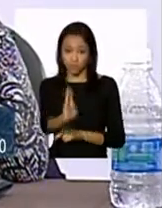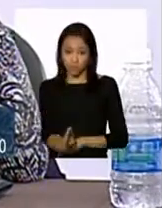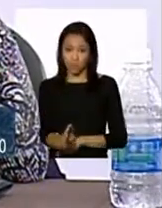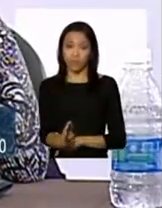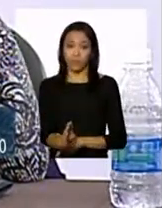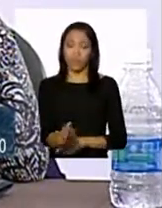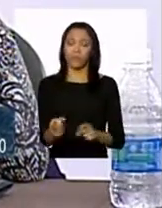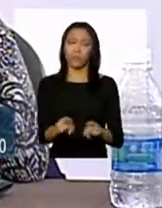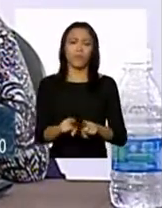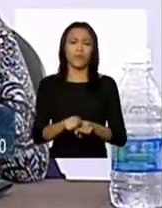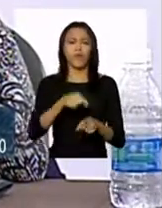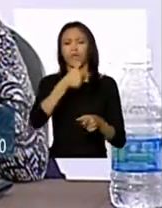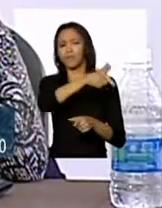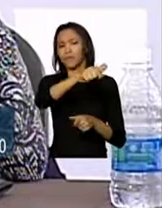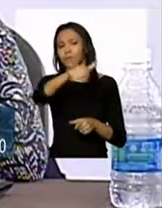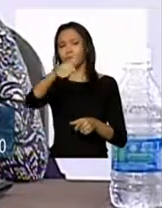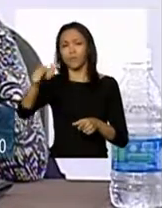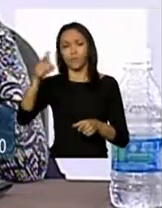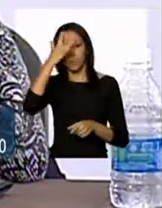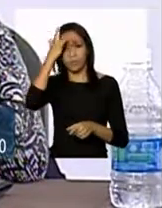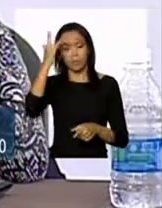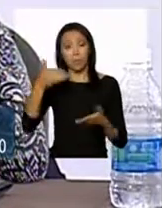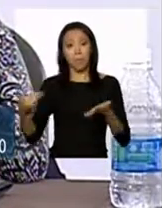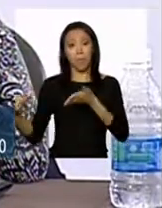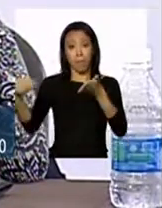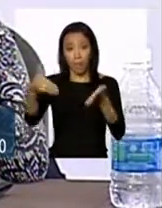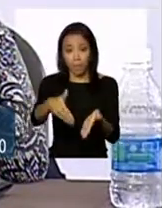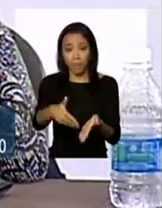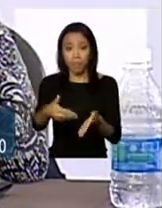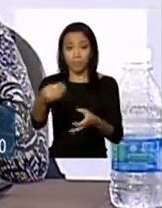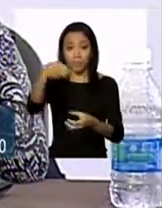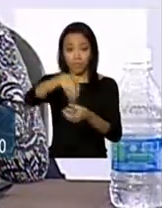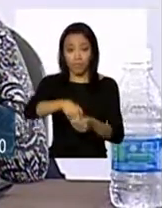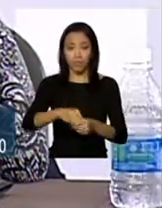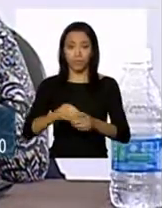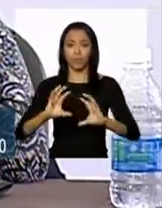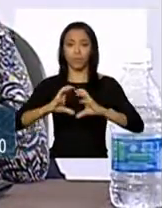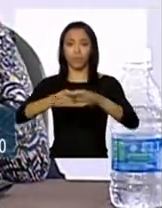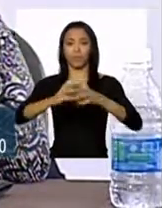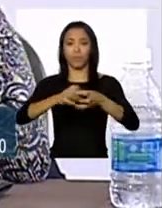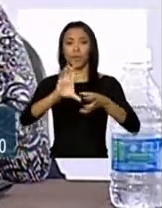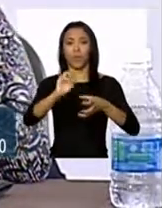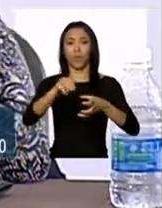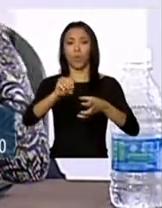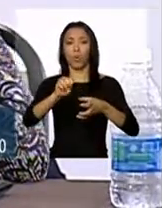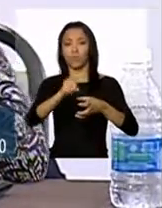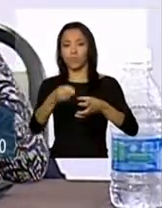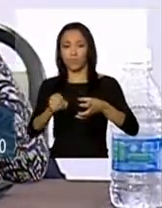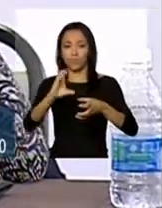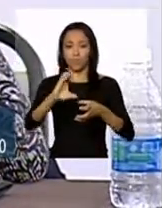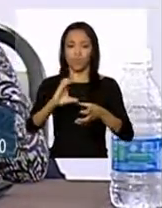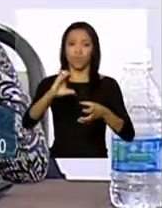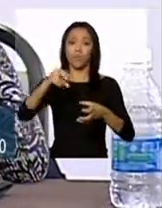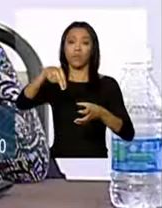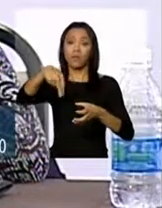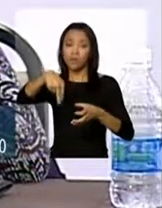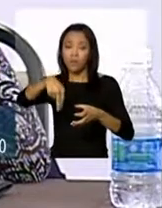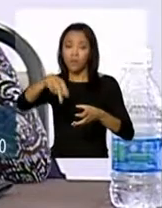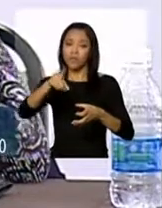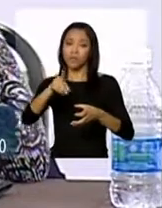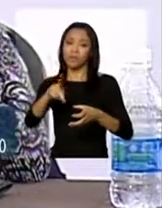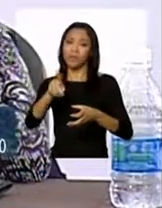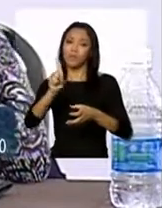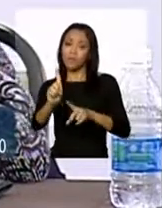as membras e membros da comissão da CNPD, né, a deputada Jo Moraes, que é uma